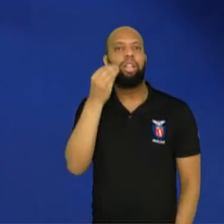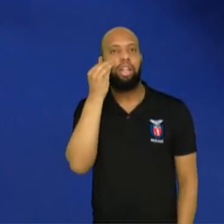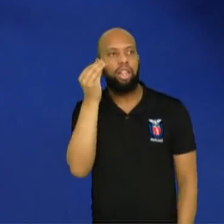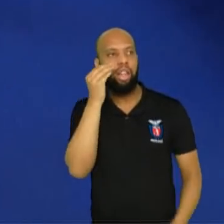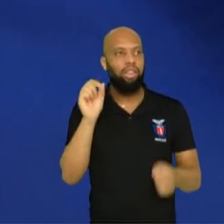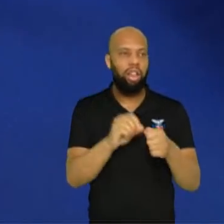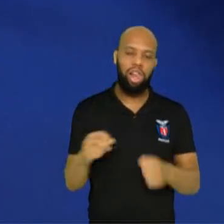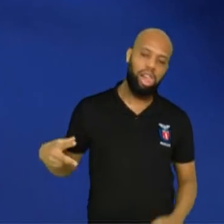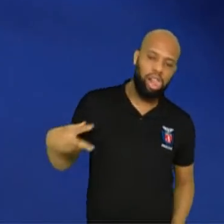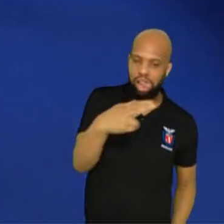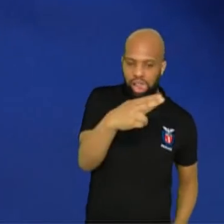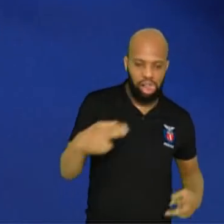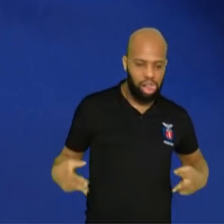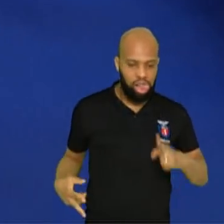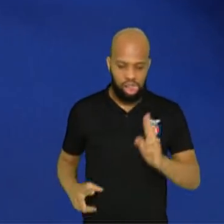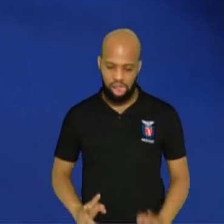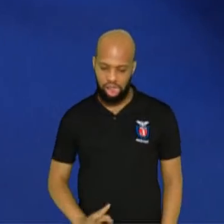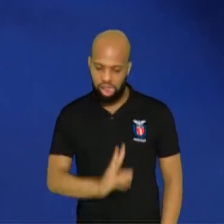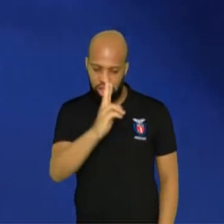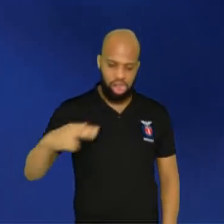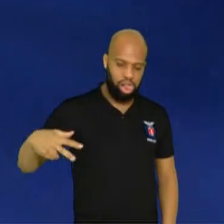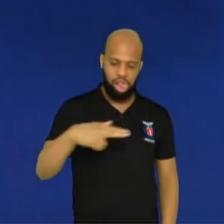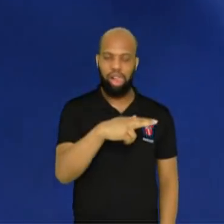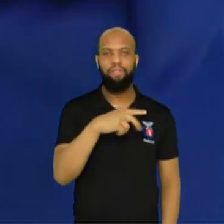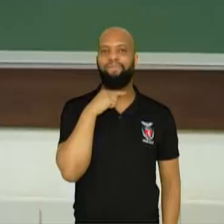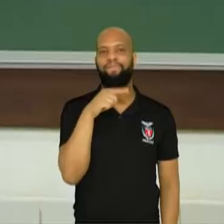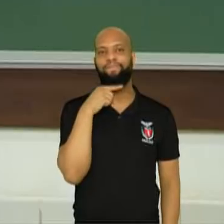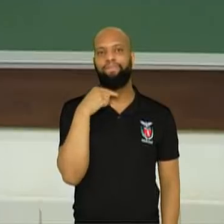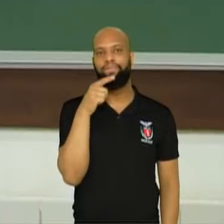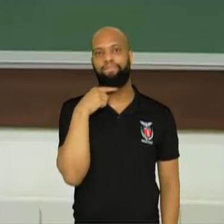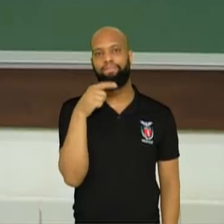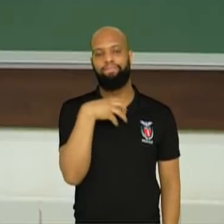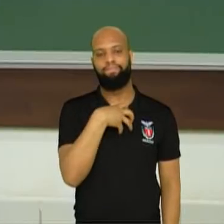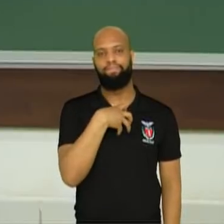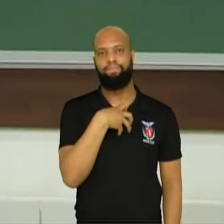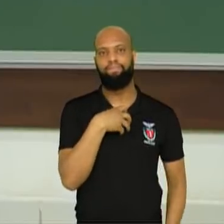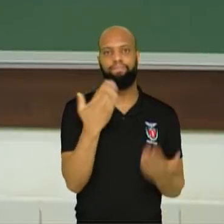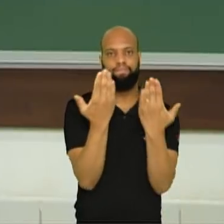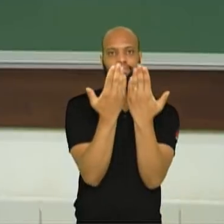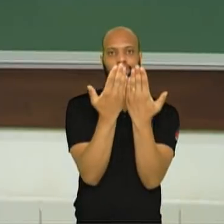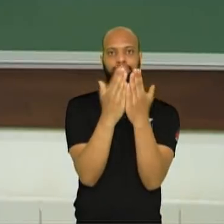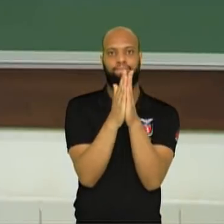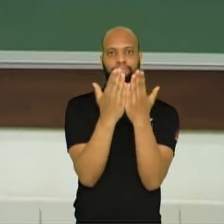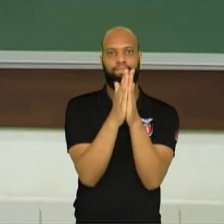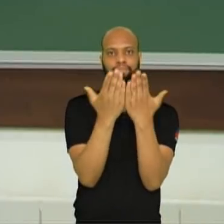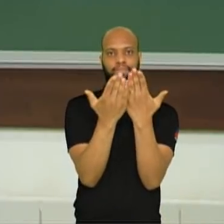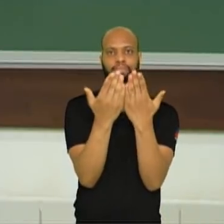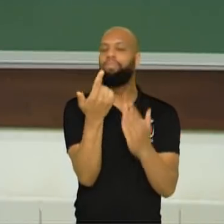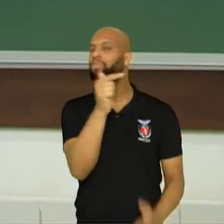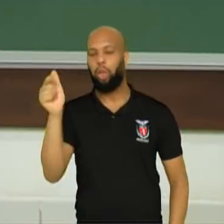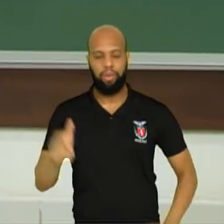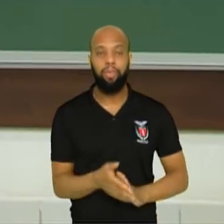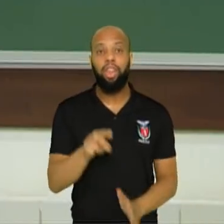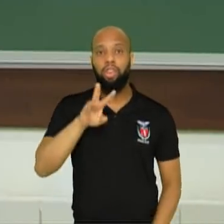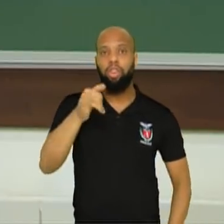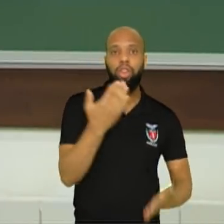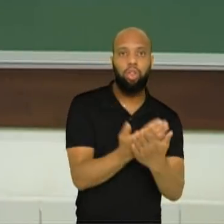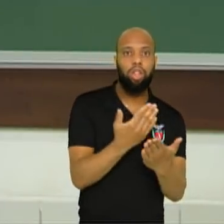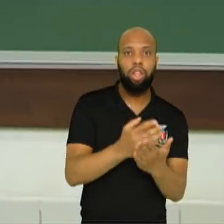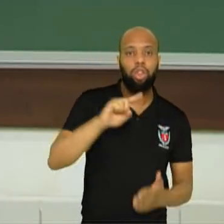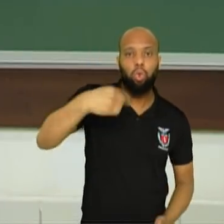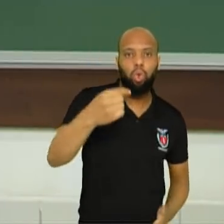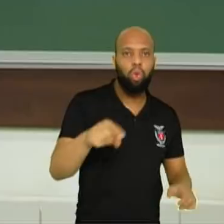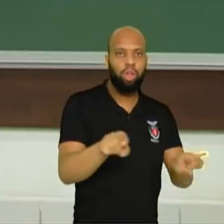vários cortes aqui que nenhum vai dar certo. Então, ela é sem simetria corporal. A gente vai ver nos próximos grupos que já